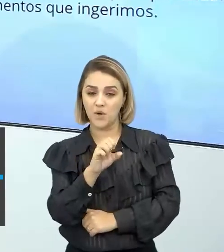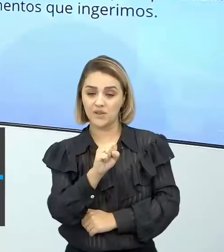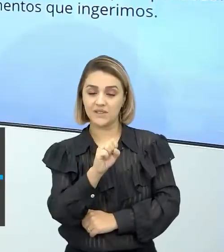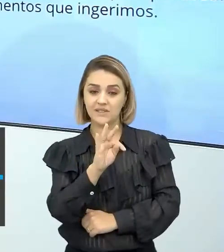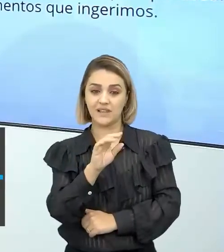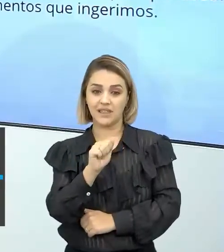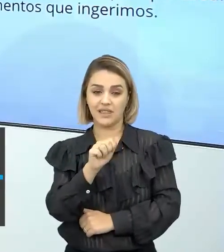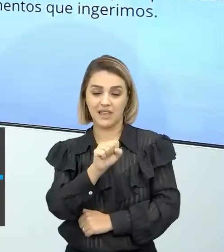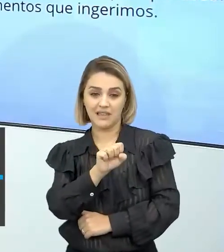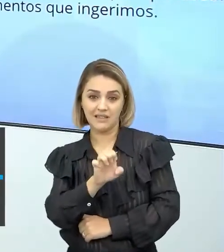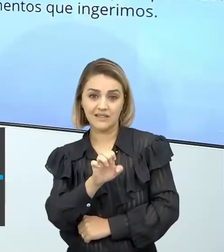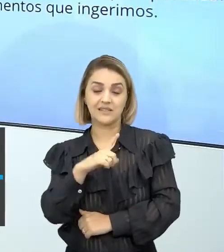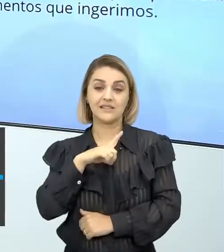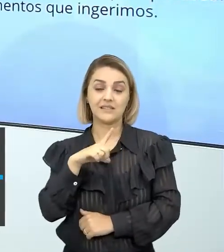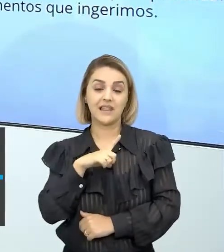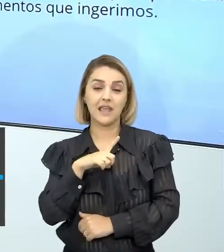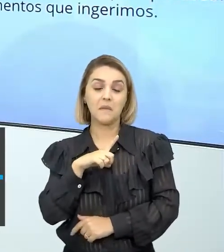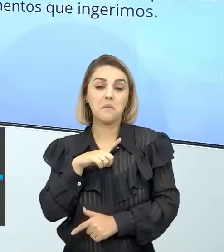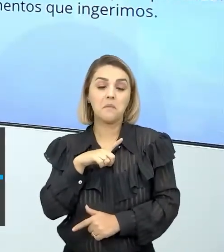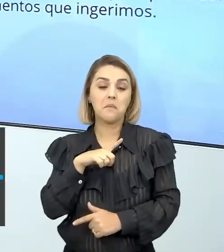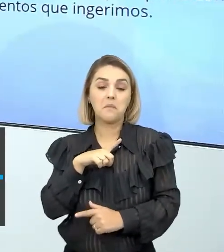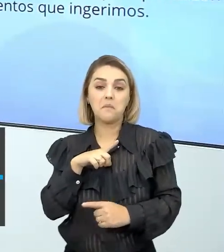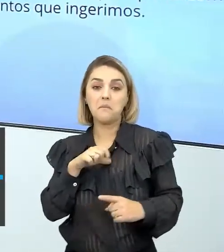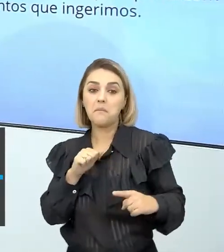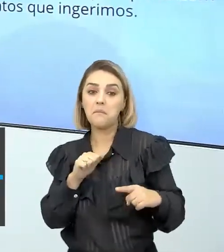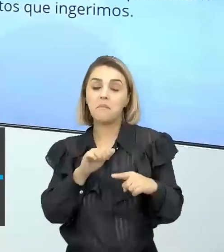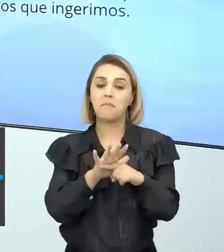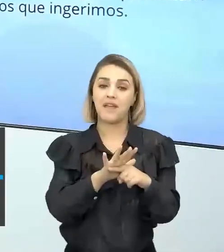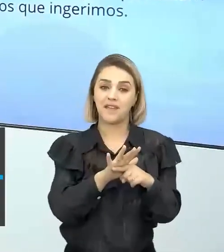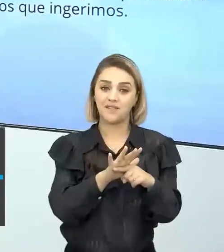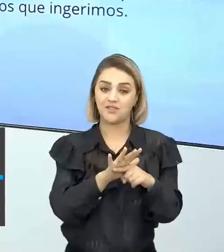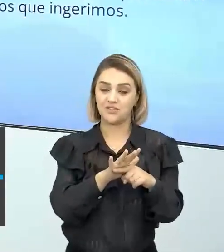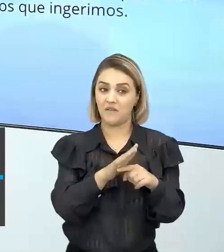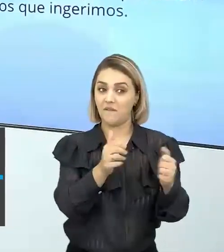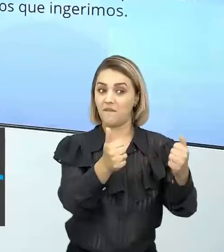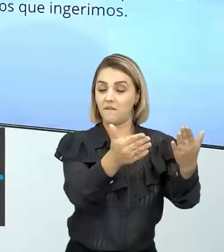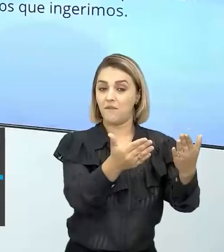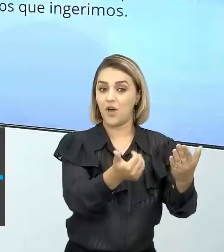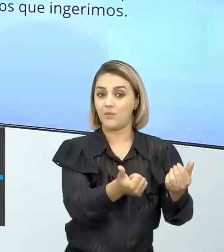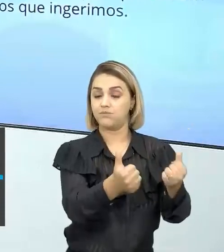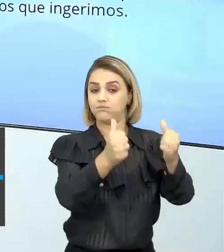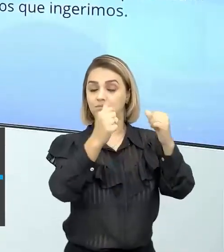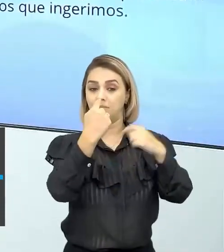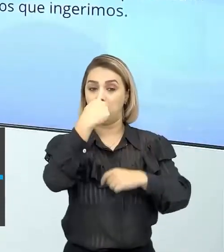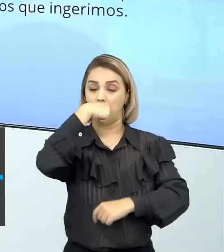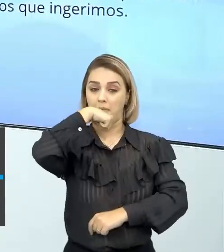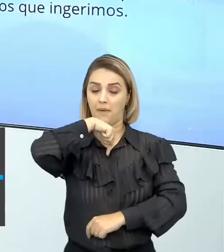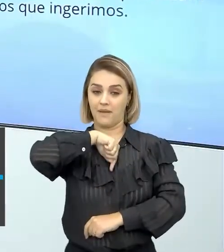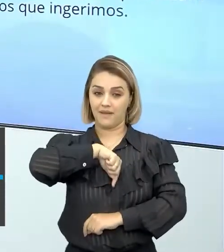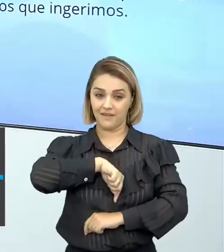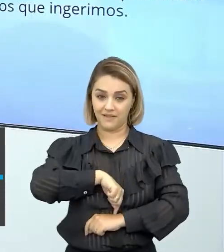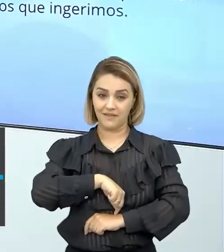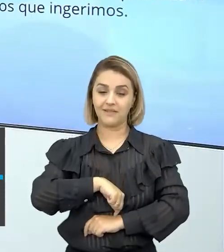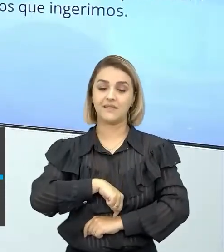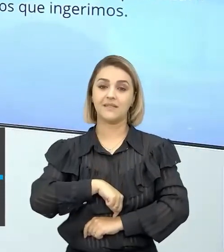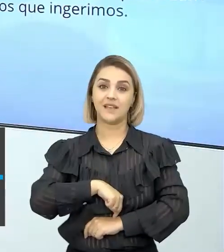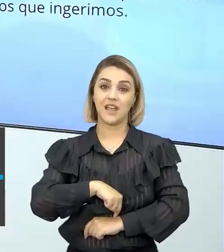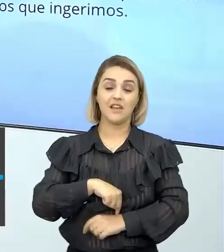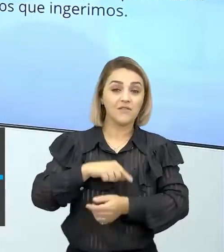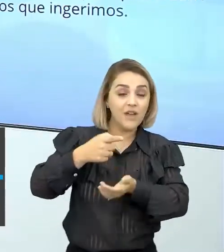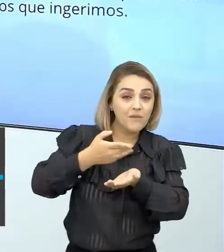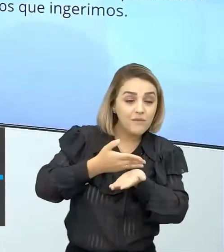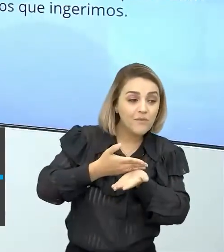algum agente externo, o que vai acontecer? Ele vai retornar ao início. Ou seja, toda vez que o meu